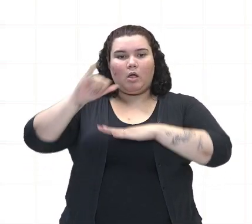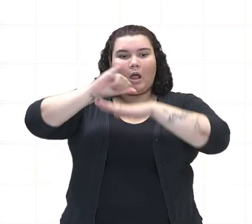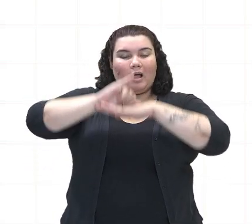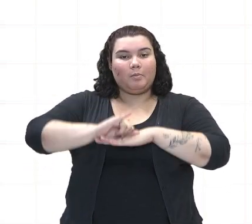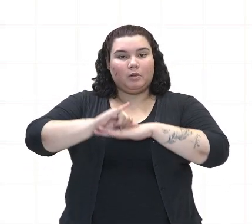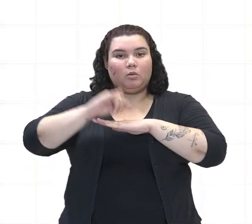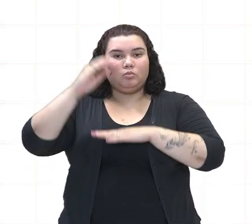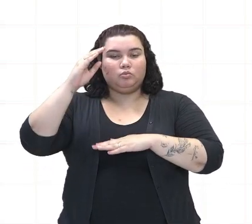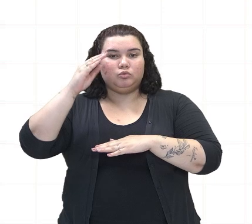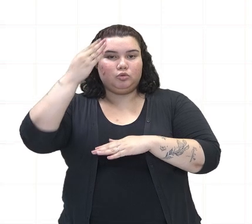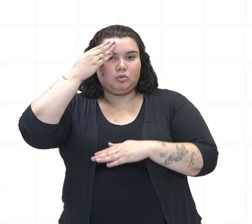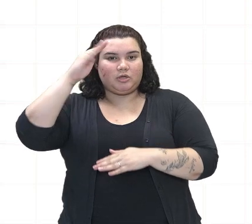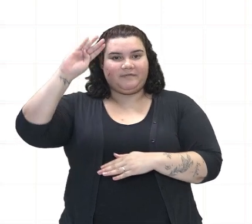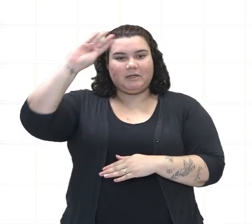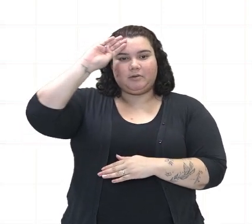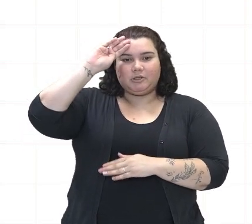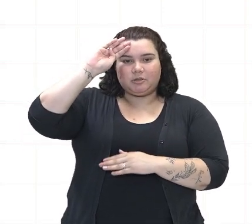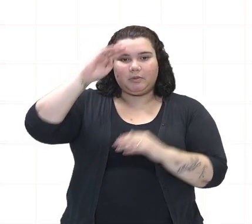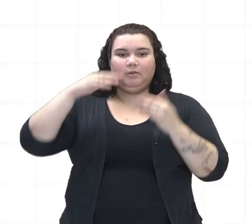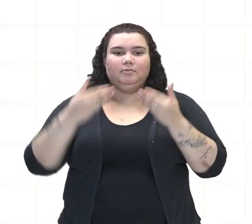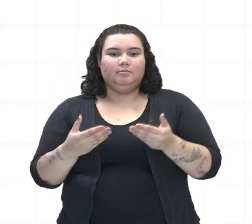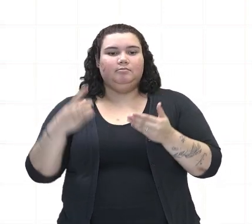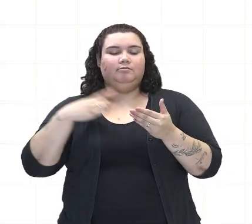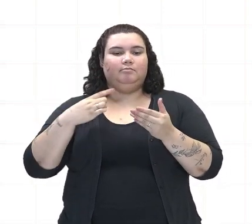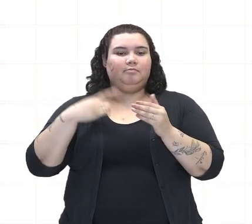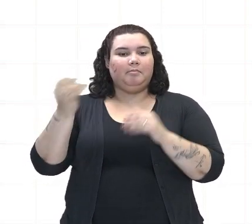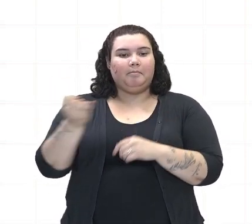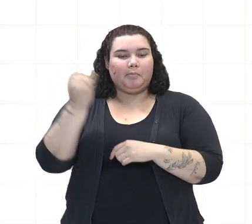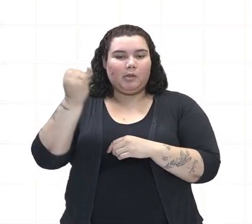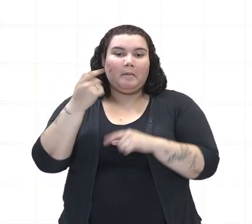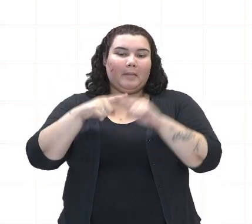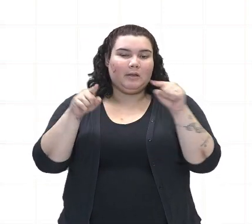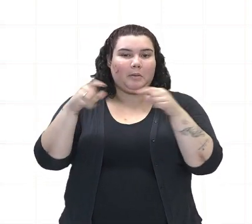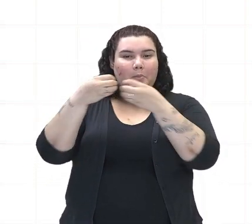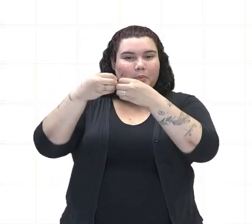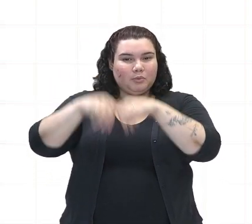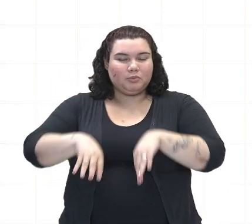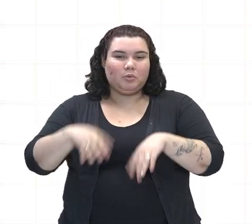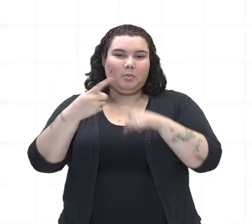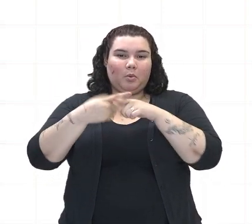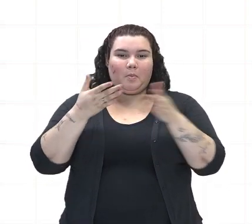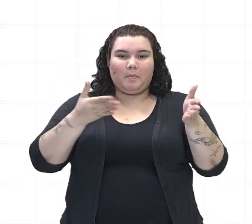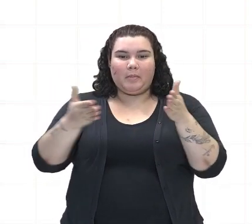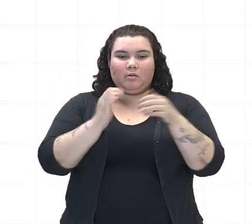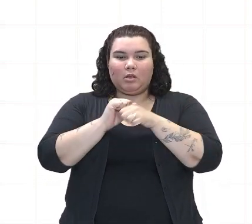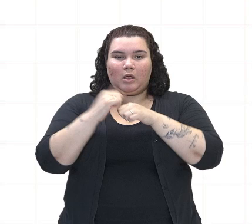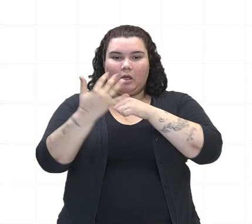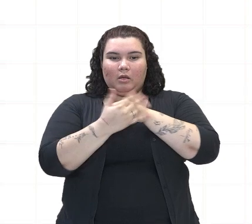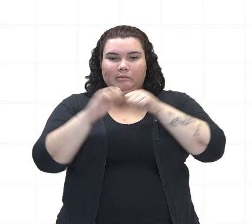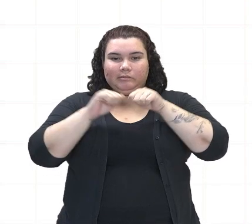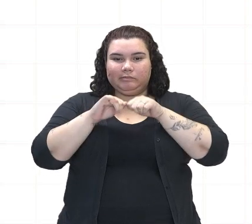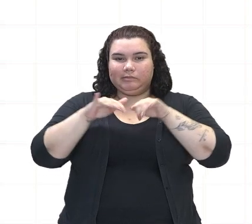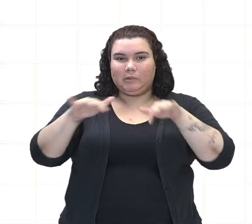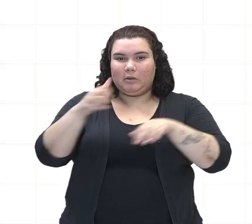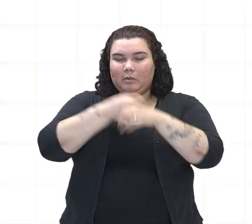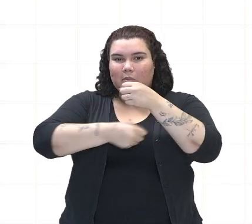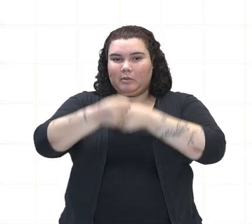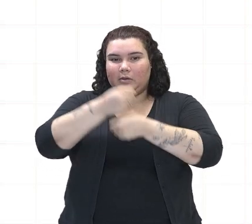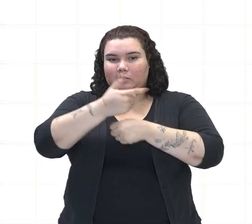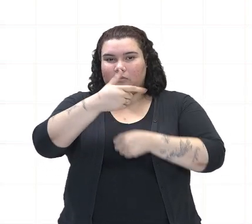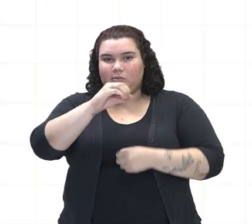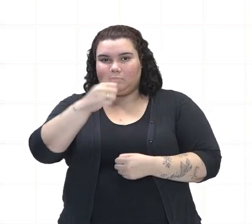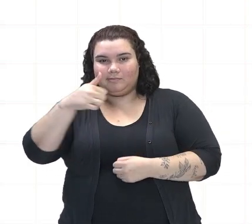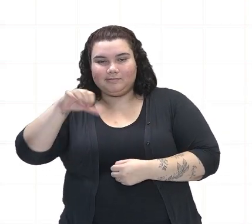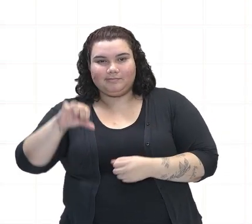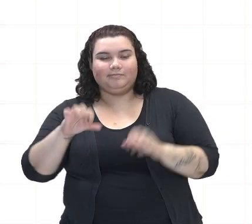Então o turismo ainda é importante para eles por lá, se prejudicaram muito por conta da pandemia de Covid-19, né, porque parou de